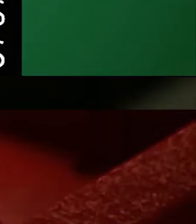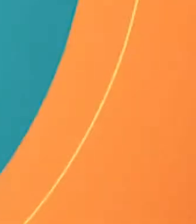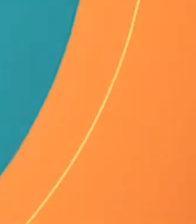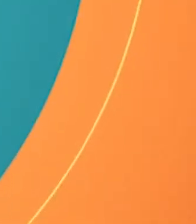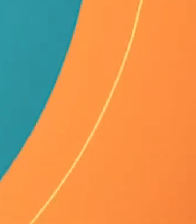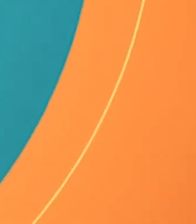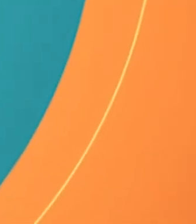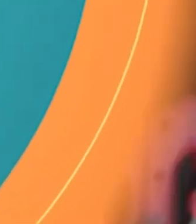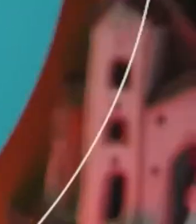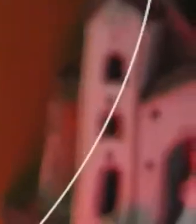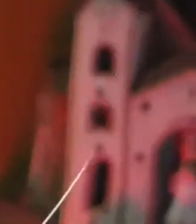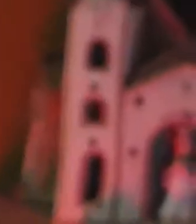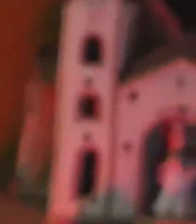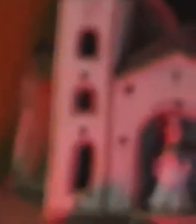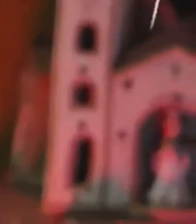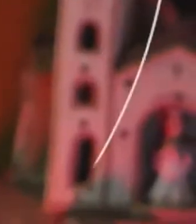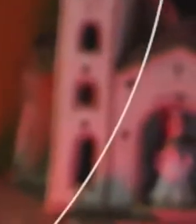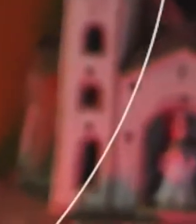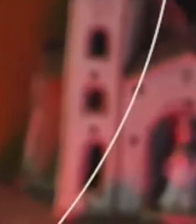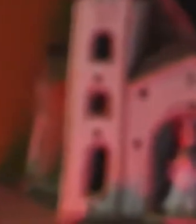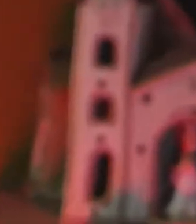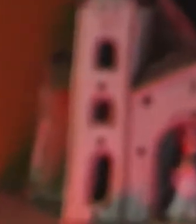todos é Naia é que o Brasil começa